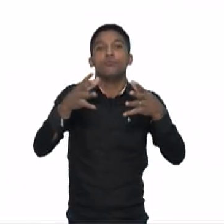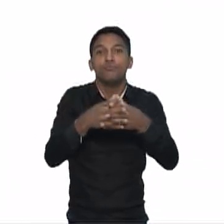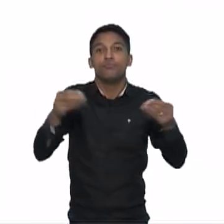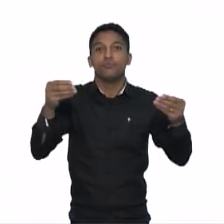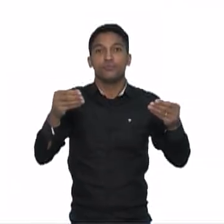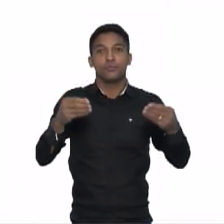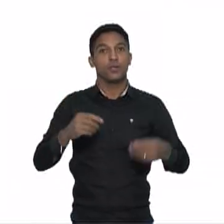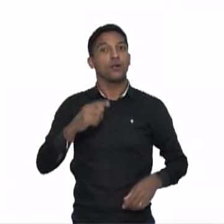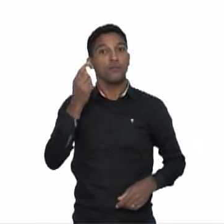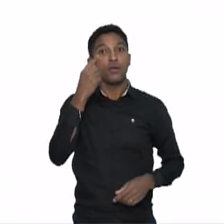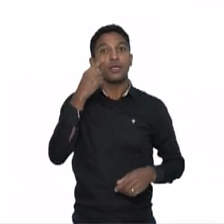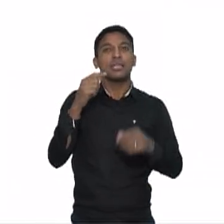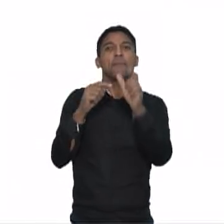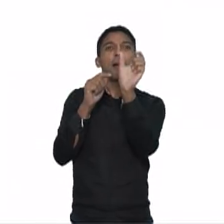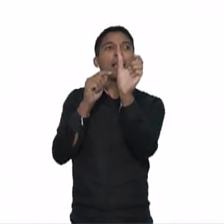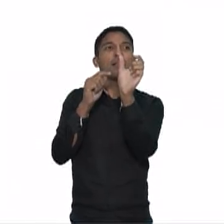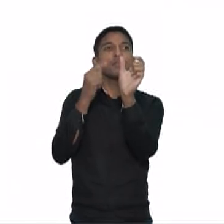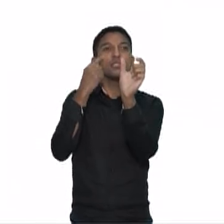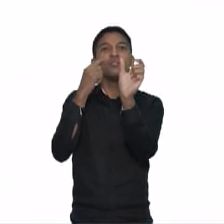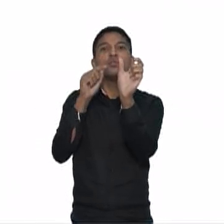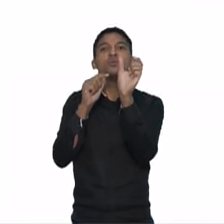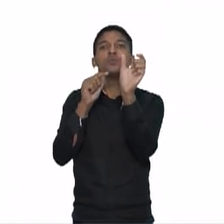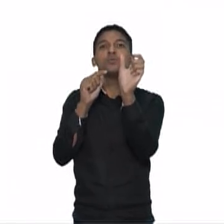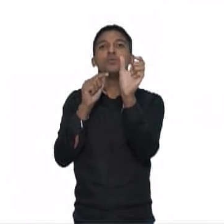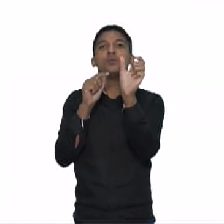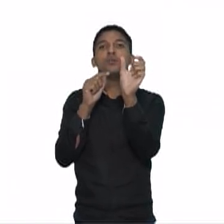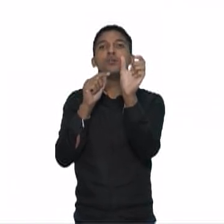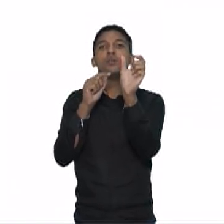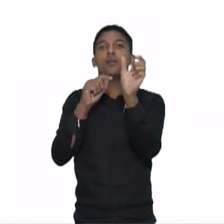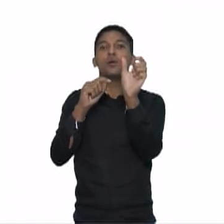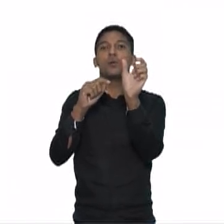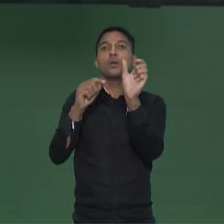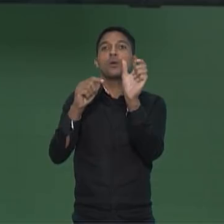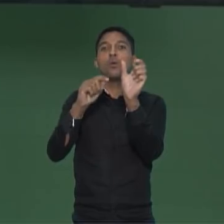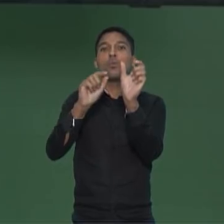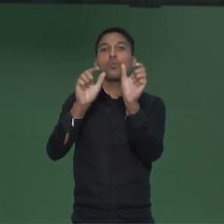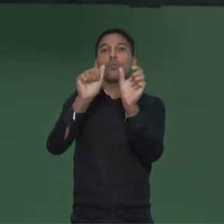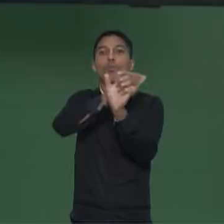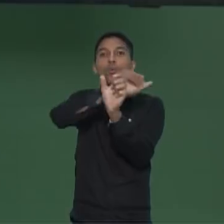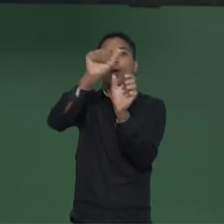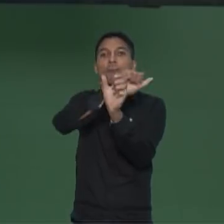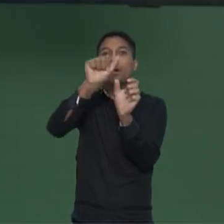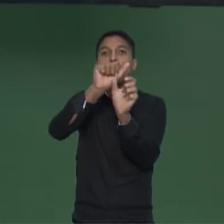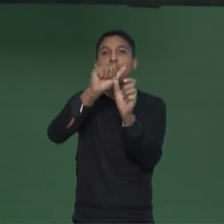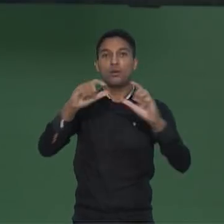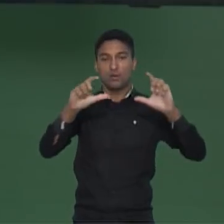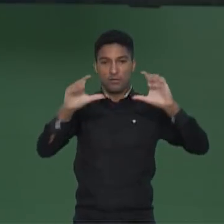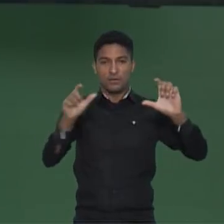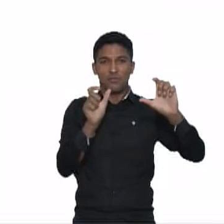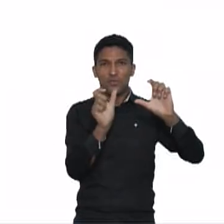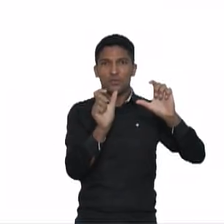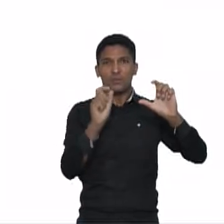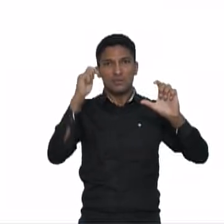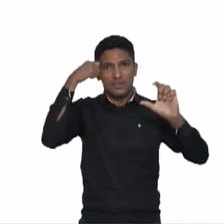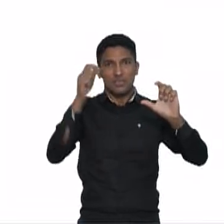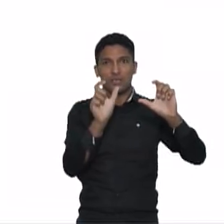nomeia? Ou qual palavra foi suprimida? Pode responder.